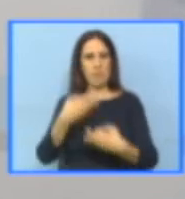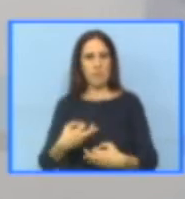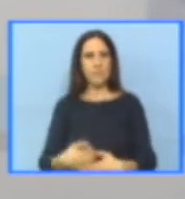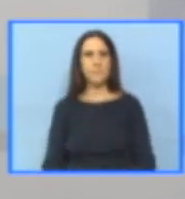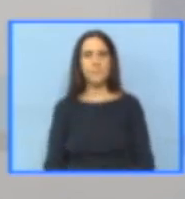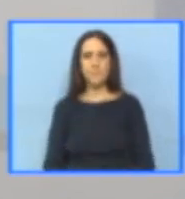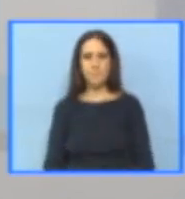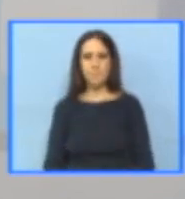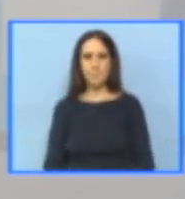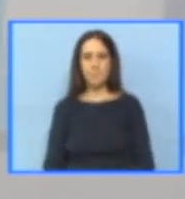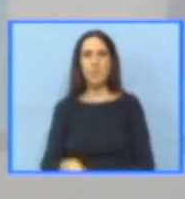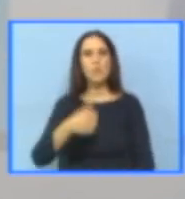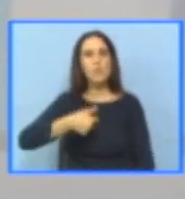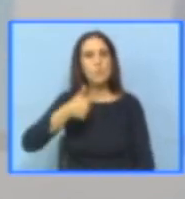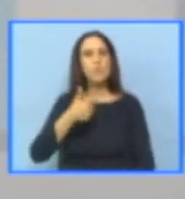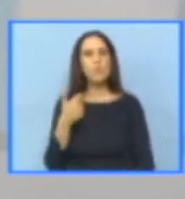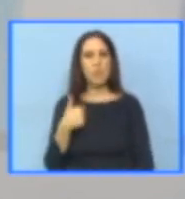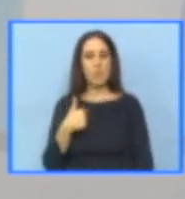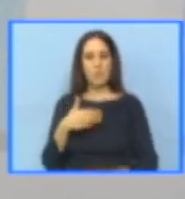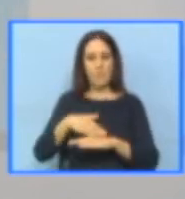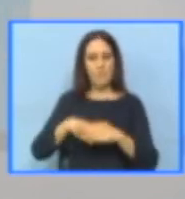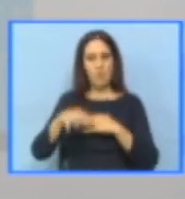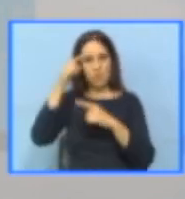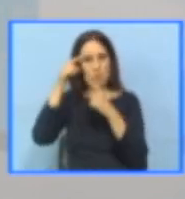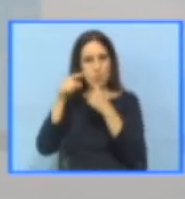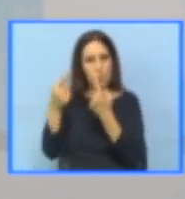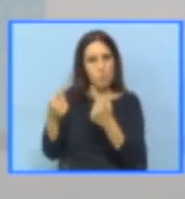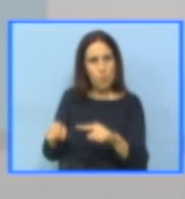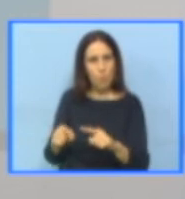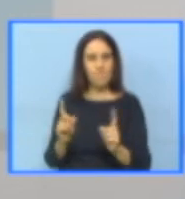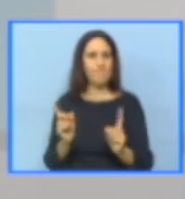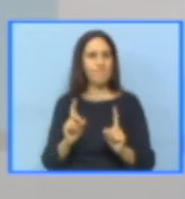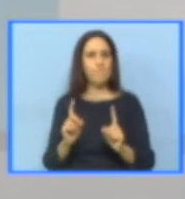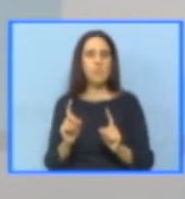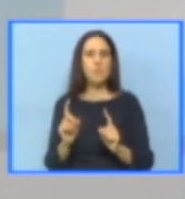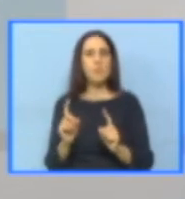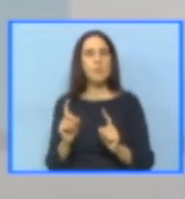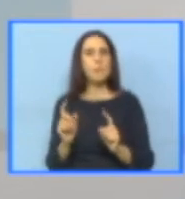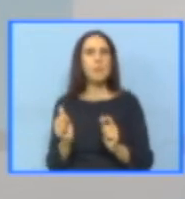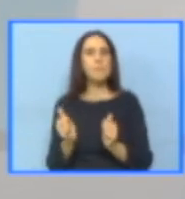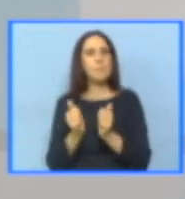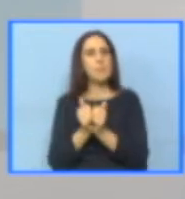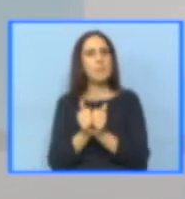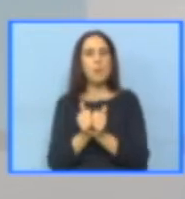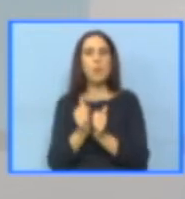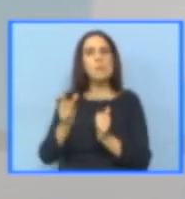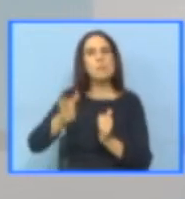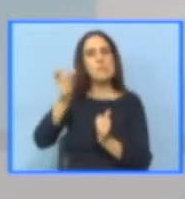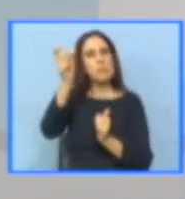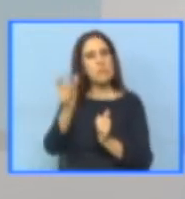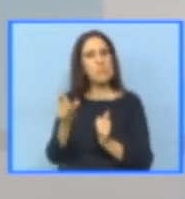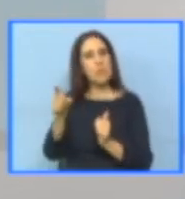em vez de ser só destinatário do nosso agir, é certamente parceiro ou até mesmo protagonista da sua